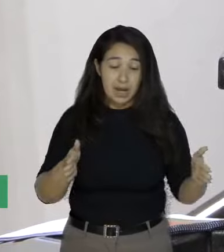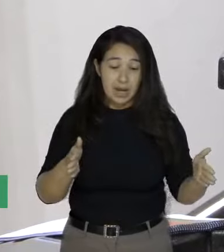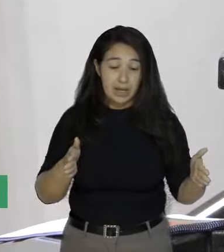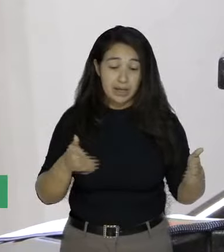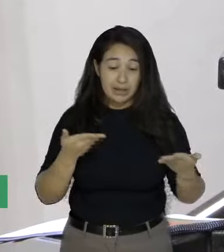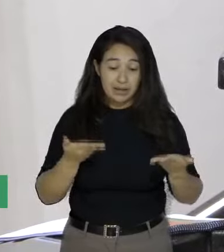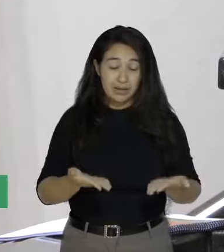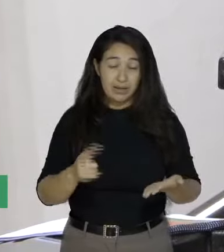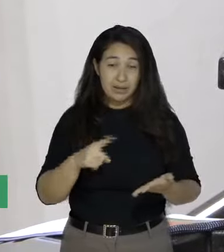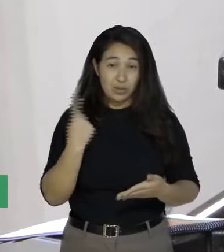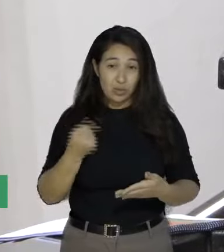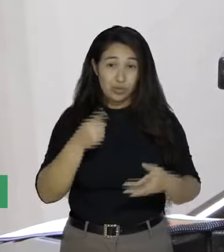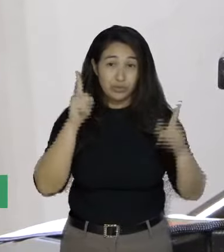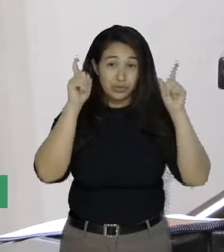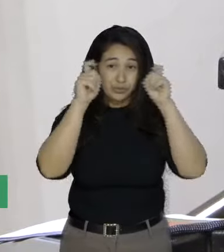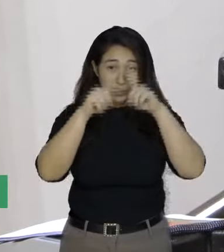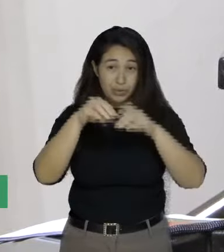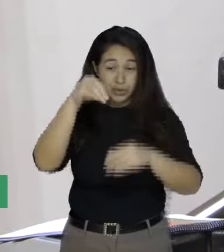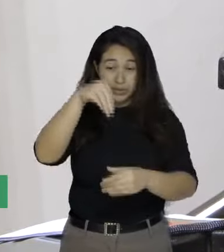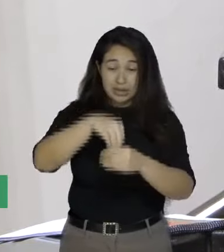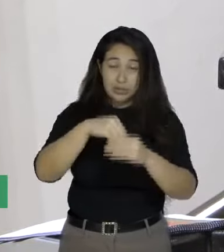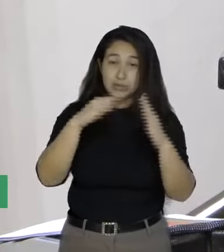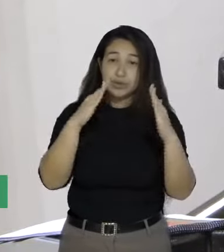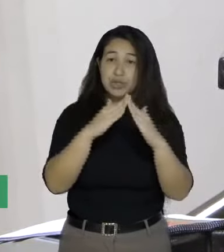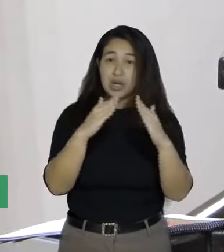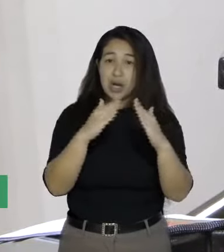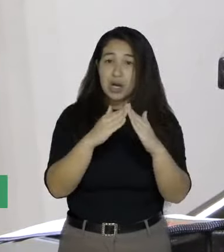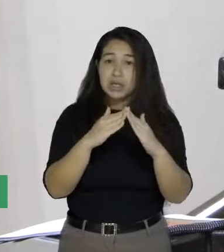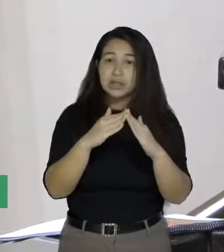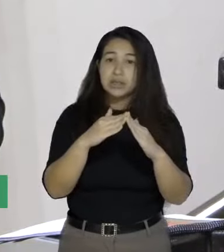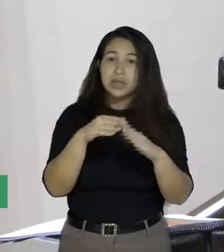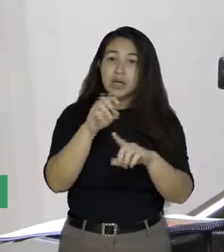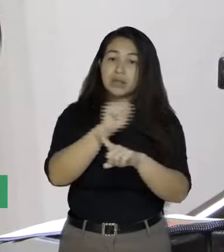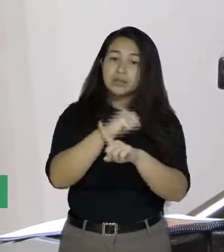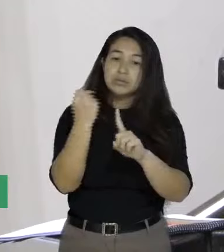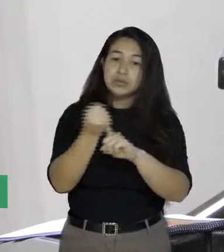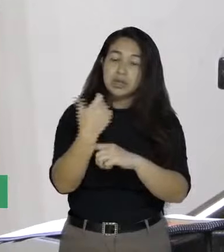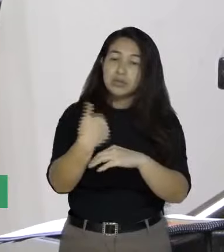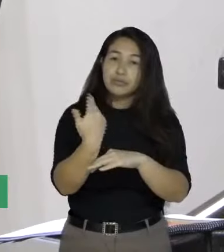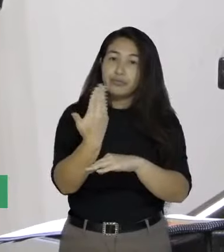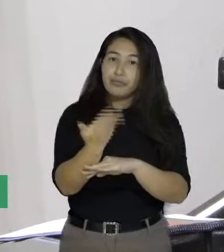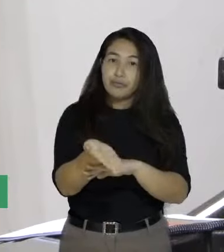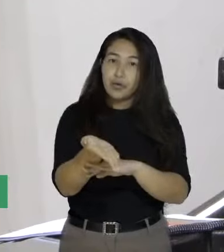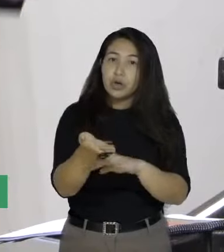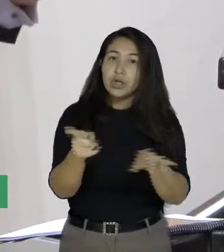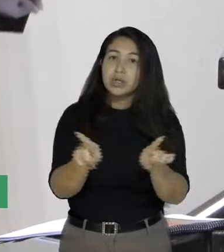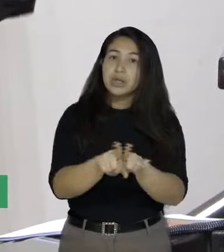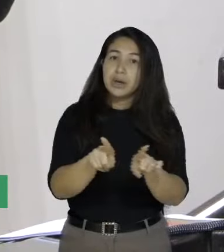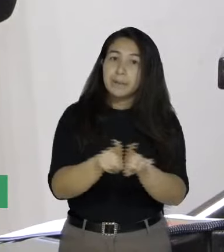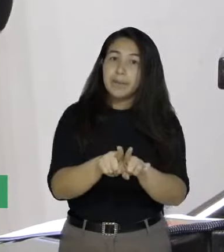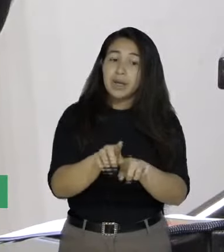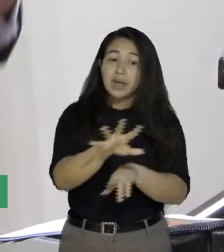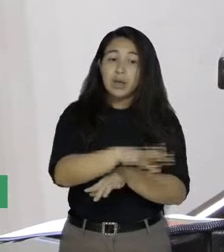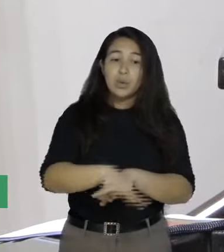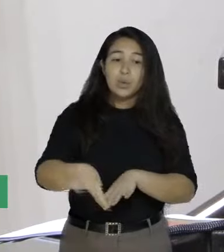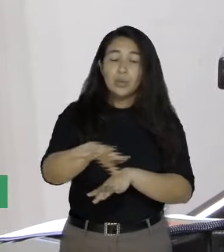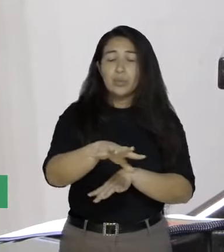por dificuldades dentro das nossas casas na sociedade e a comunidade também